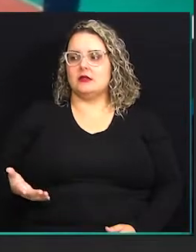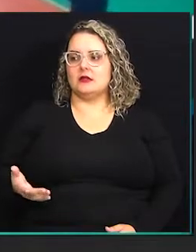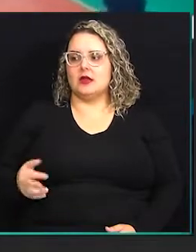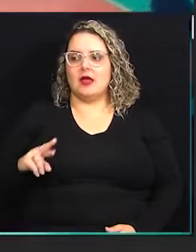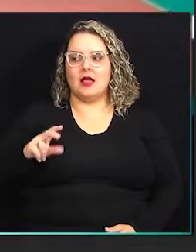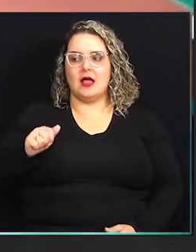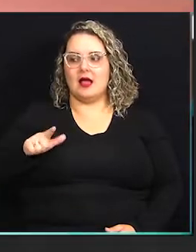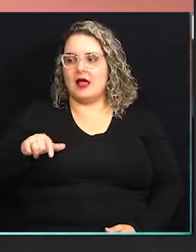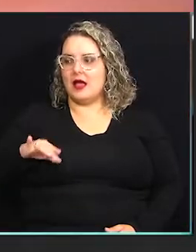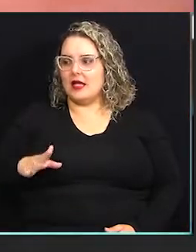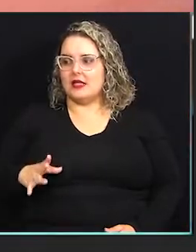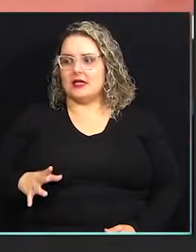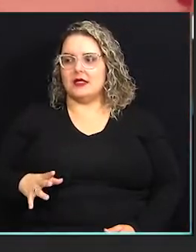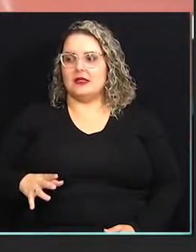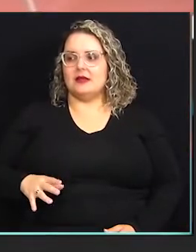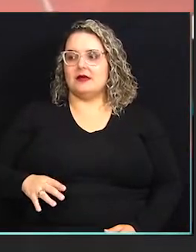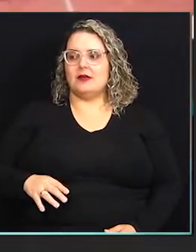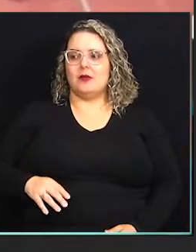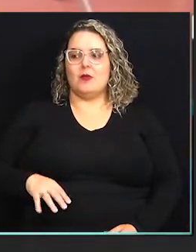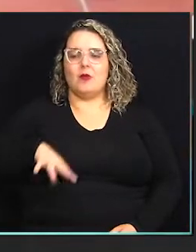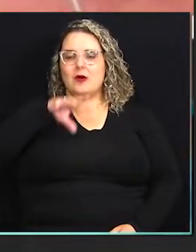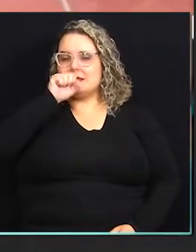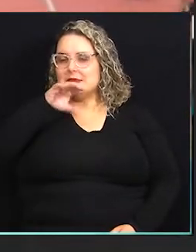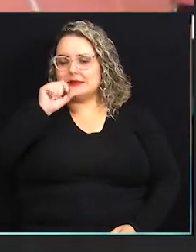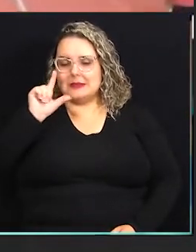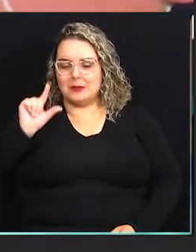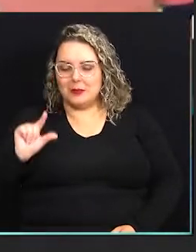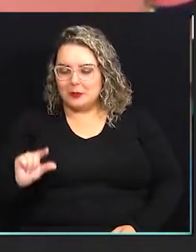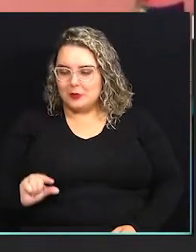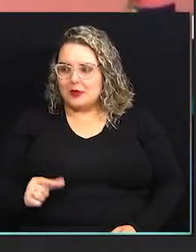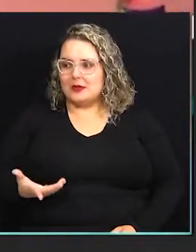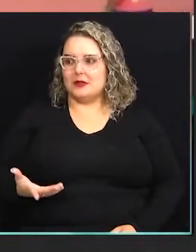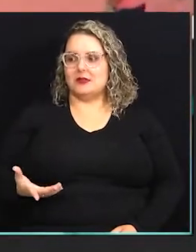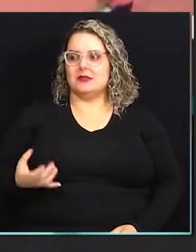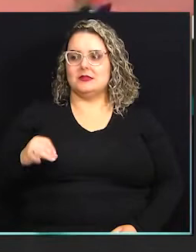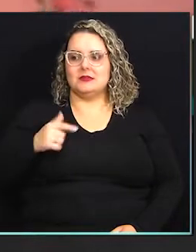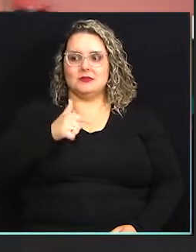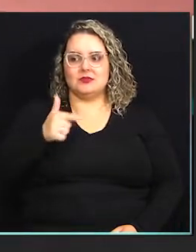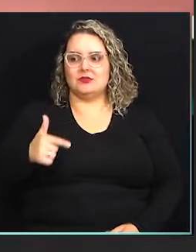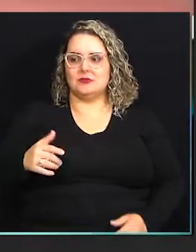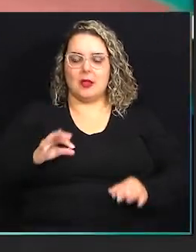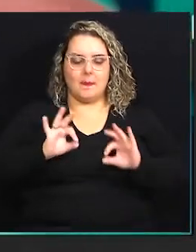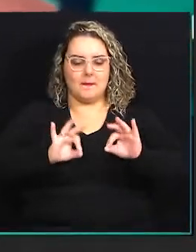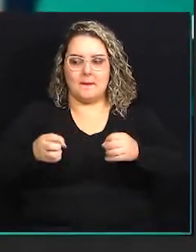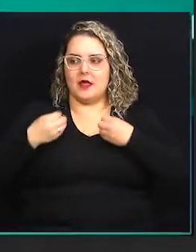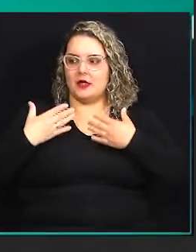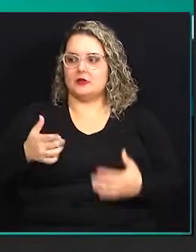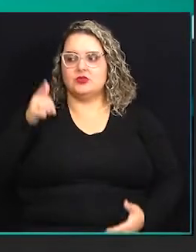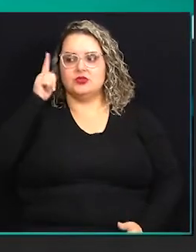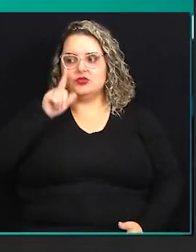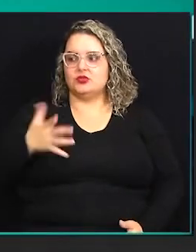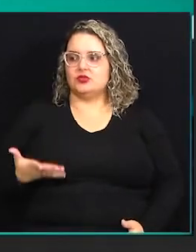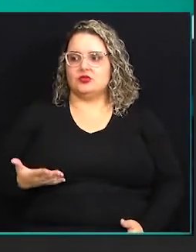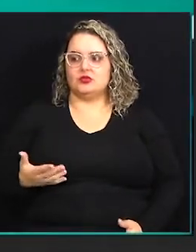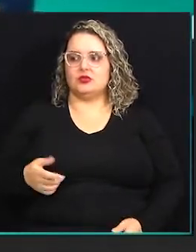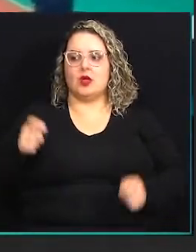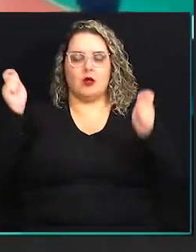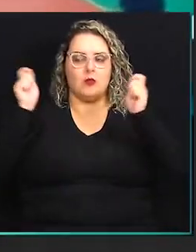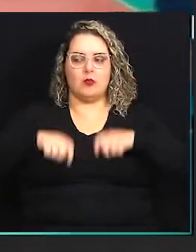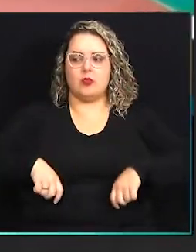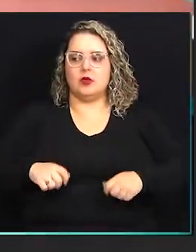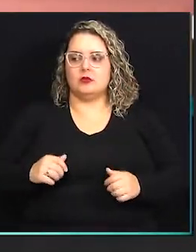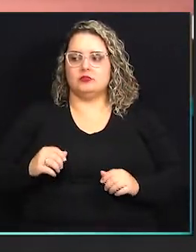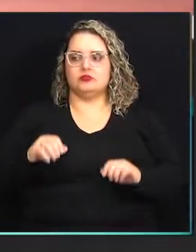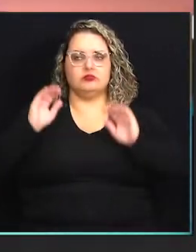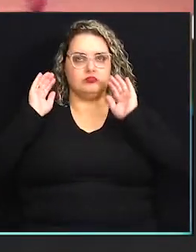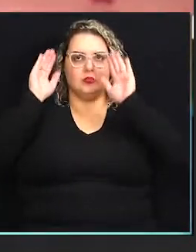Déficit de oxigênio lá embaixo. Então se ela não estiver bem condicionada, ela não consegue ter a mesma potência do ataque